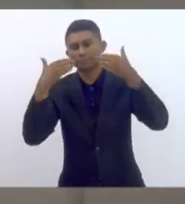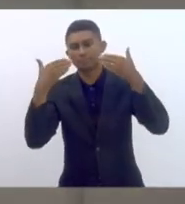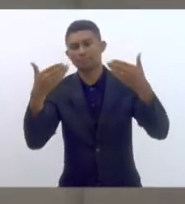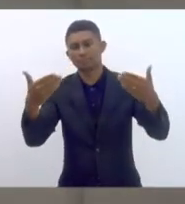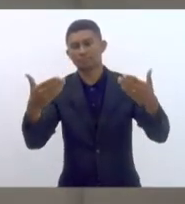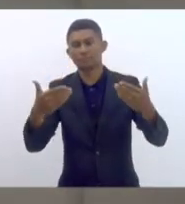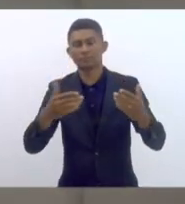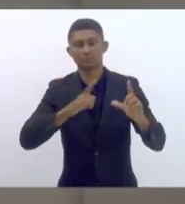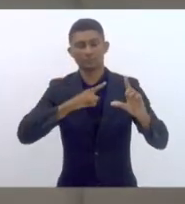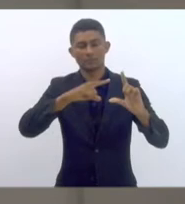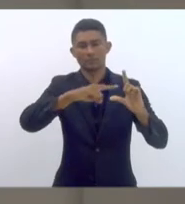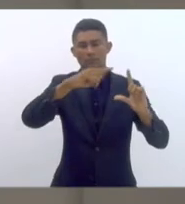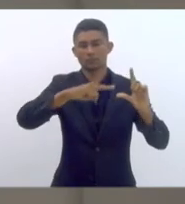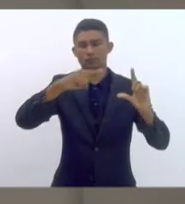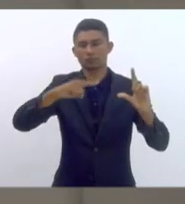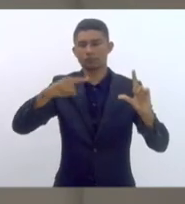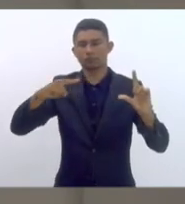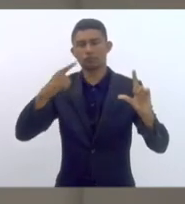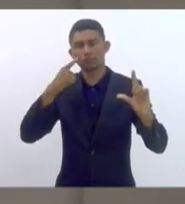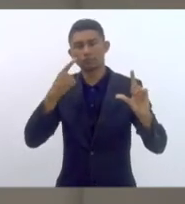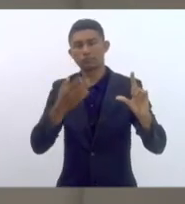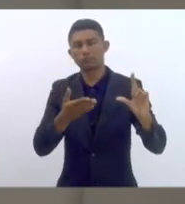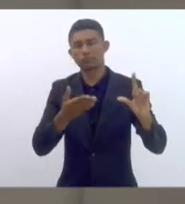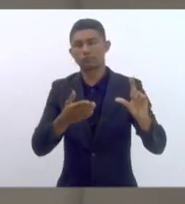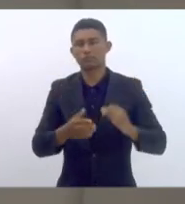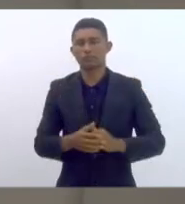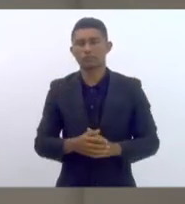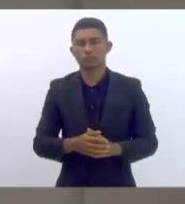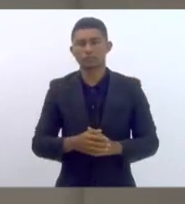setembro de 2020, o estoque seria de